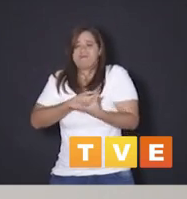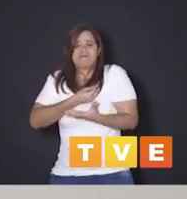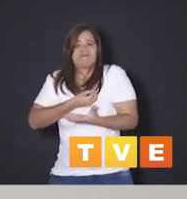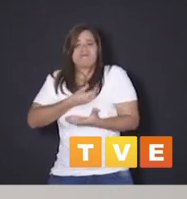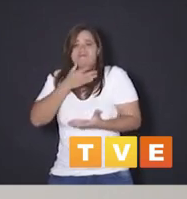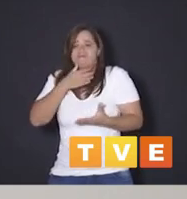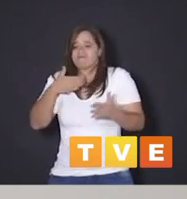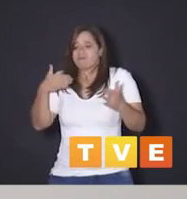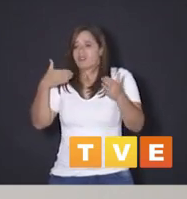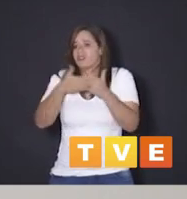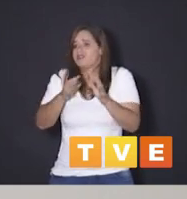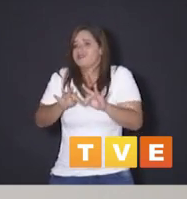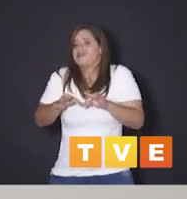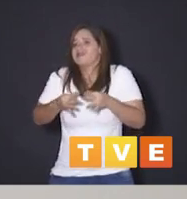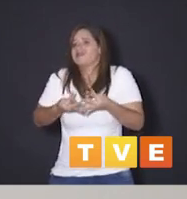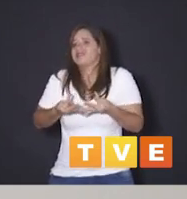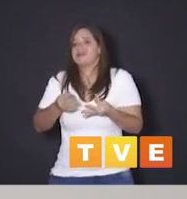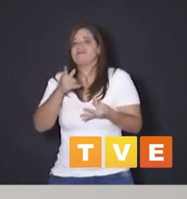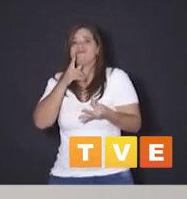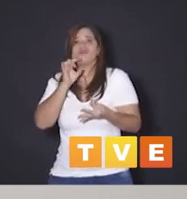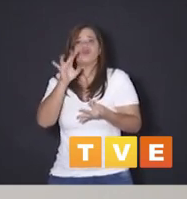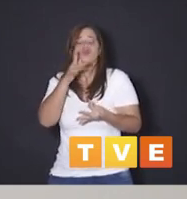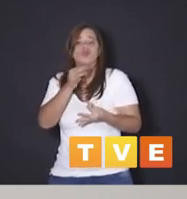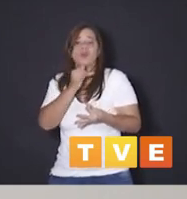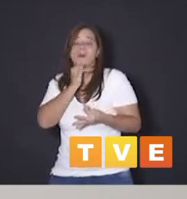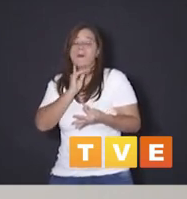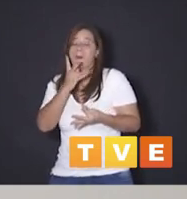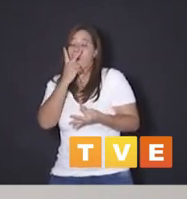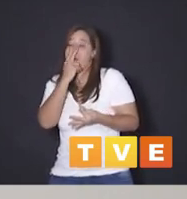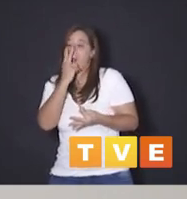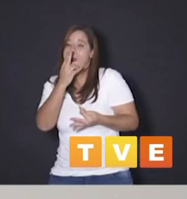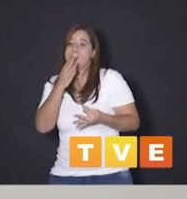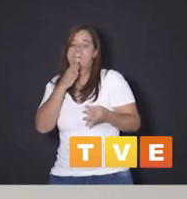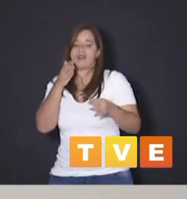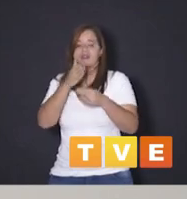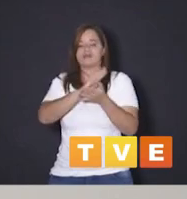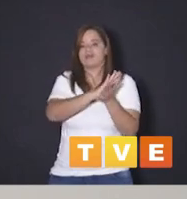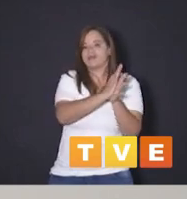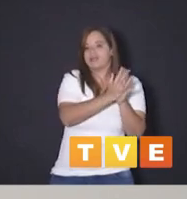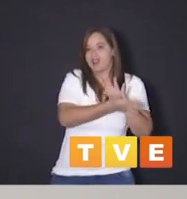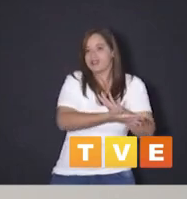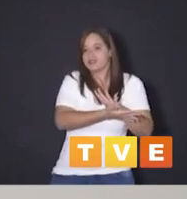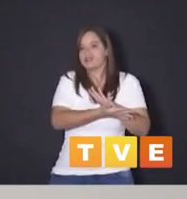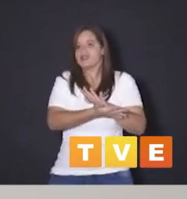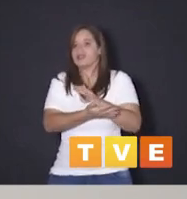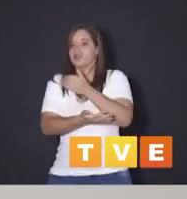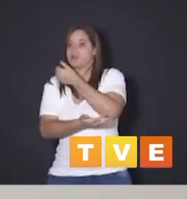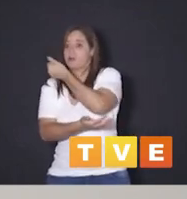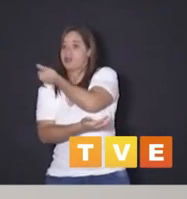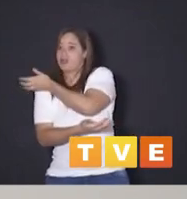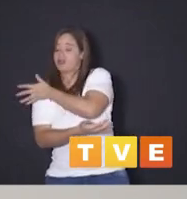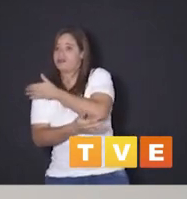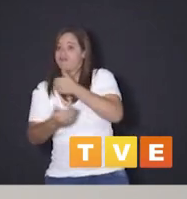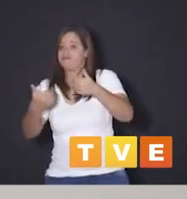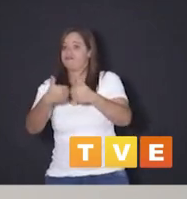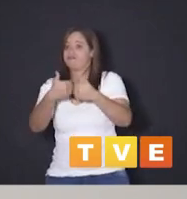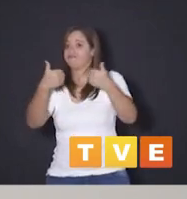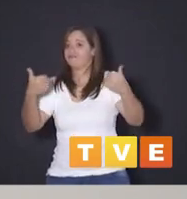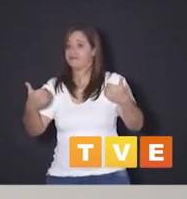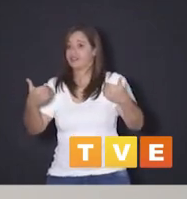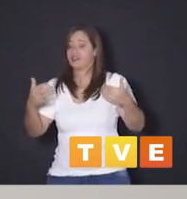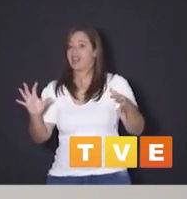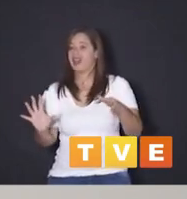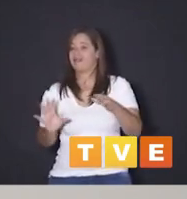atravessou simplesmente a fronteira entre o racismo entre os preconceitos que fazem